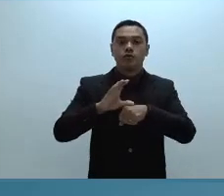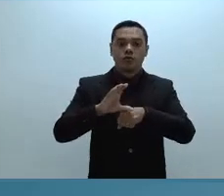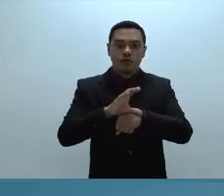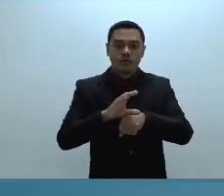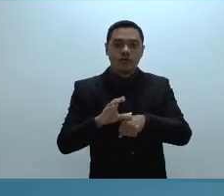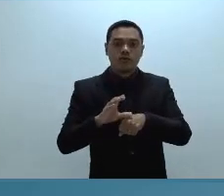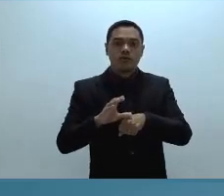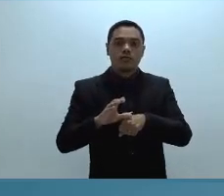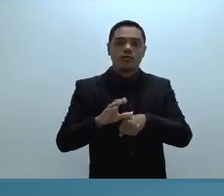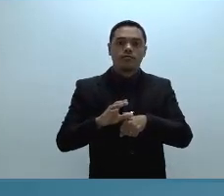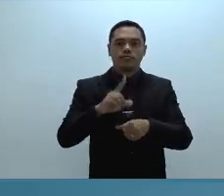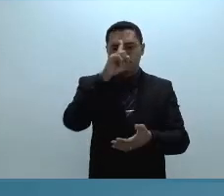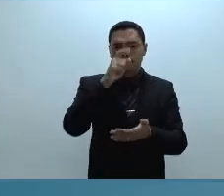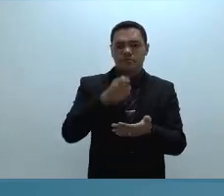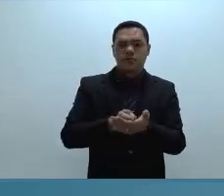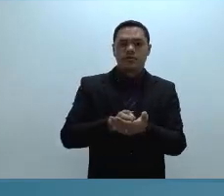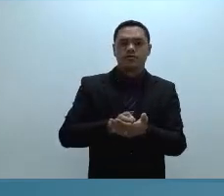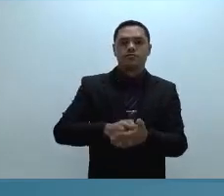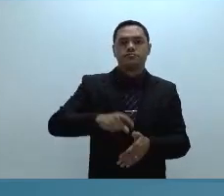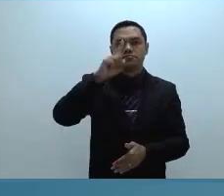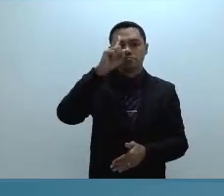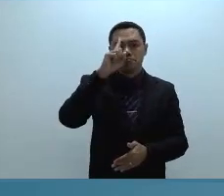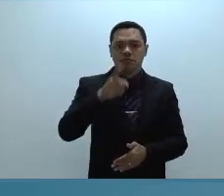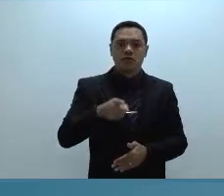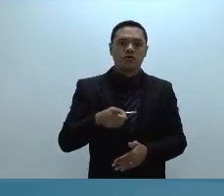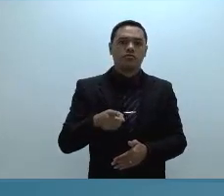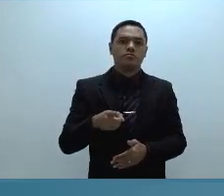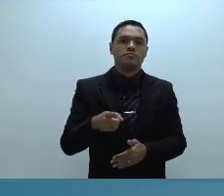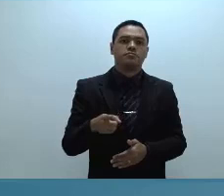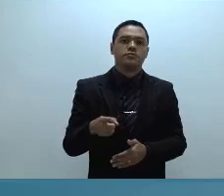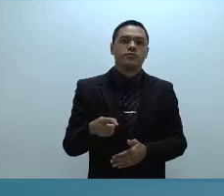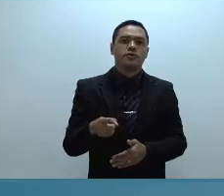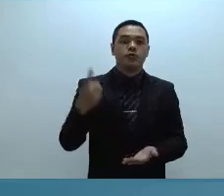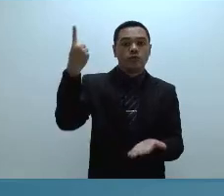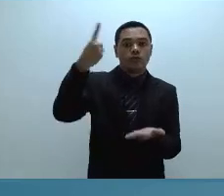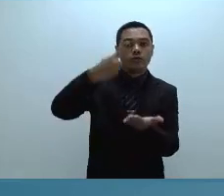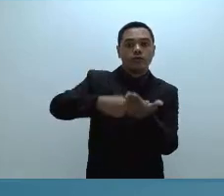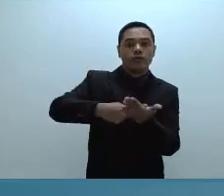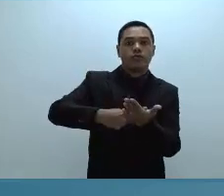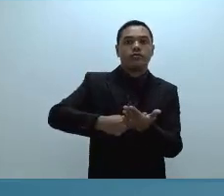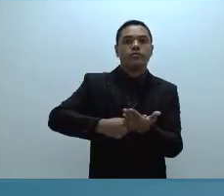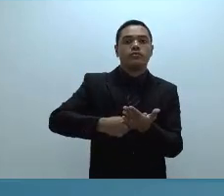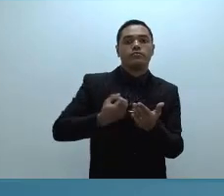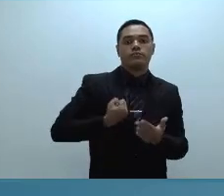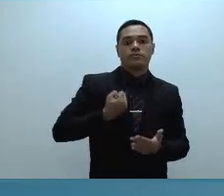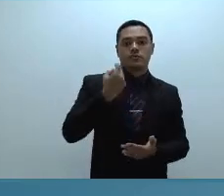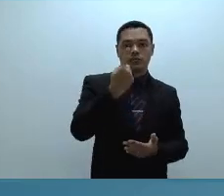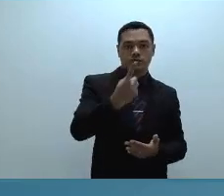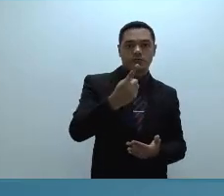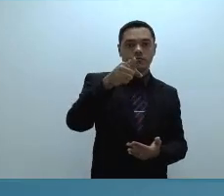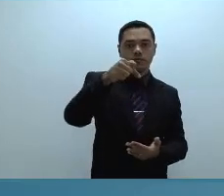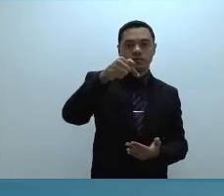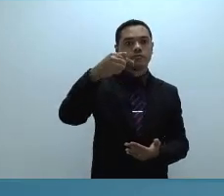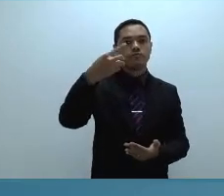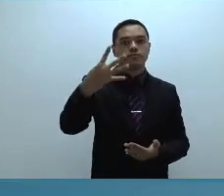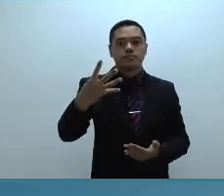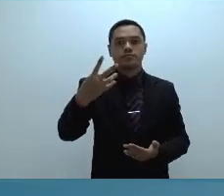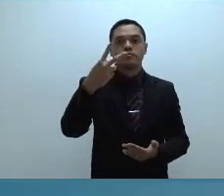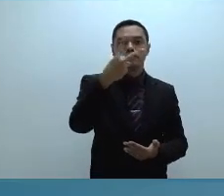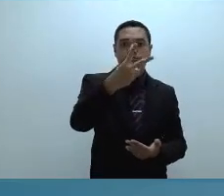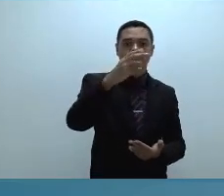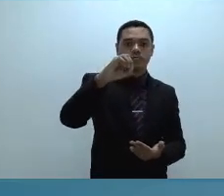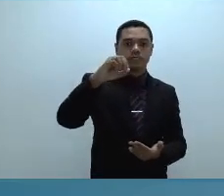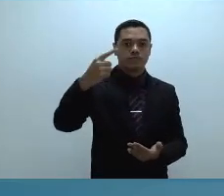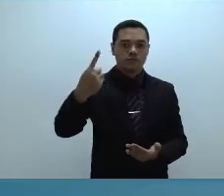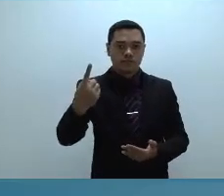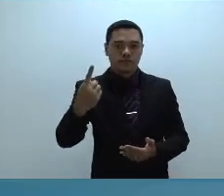de denegação da ordem, qual seja o acordo de número 174-241.